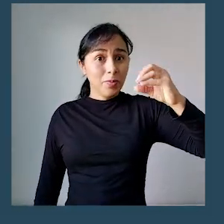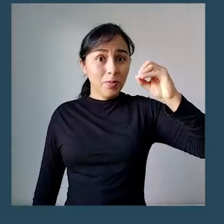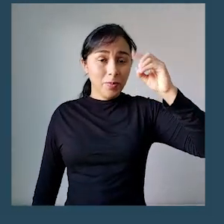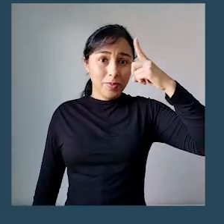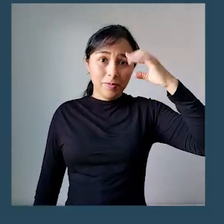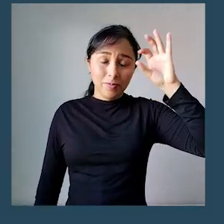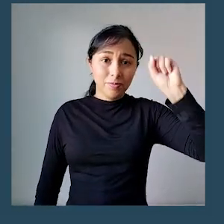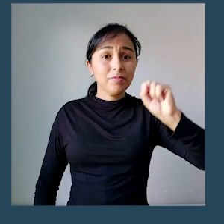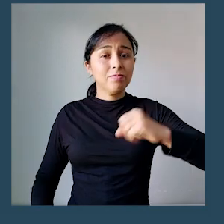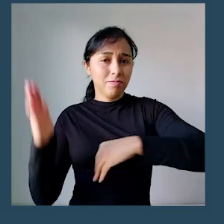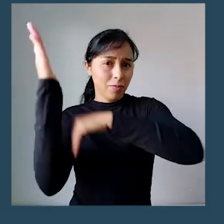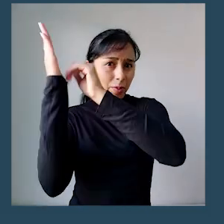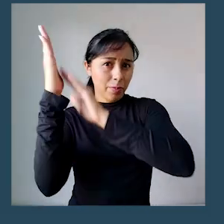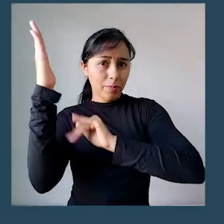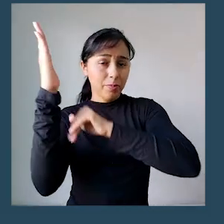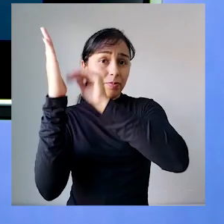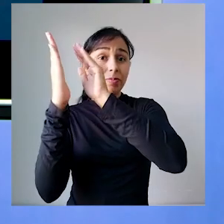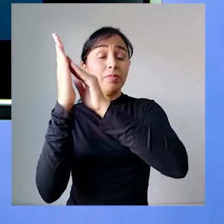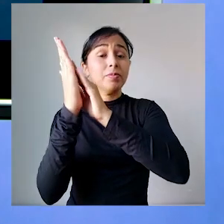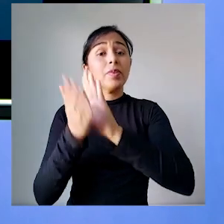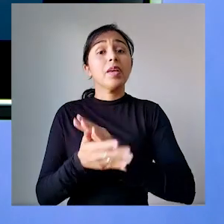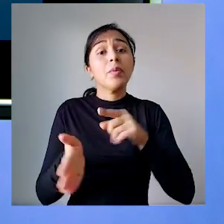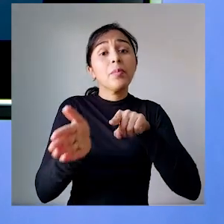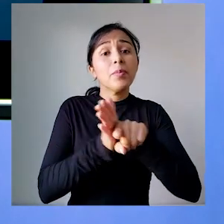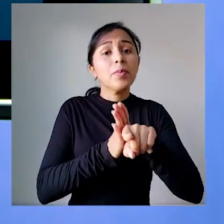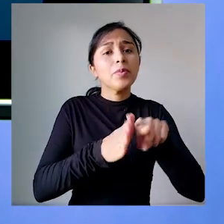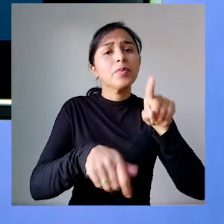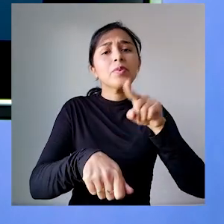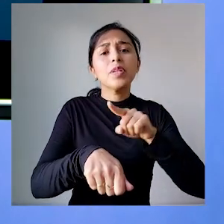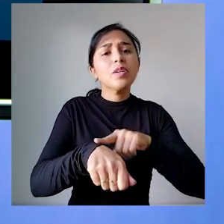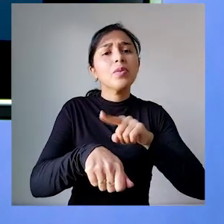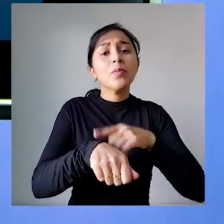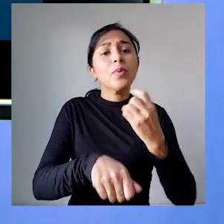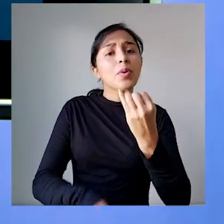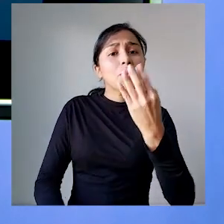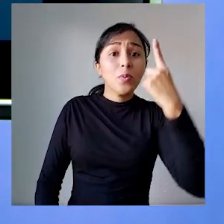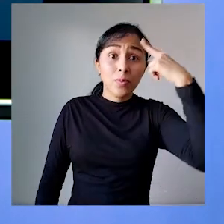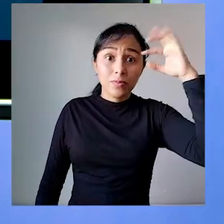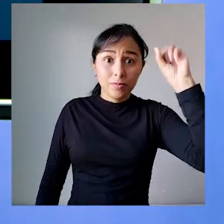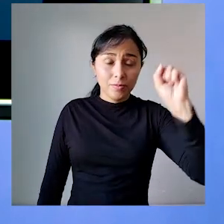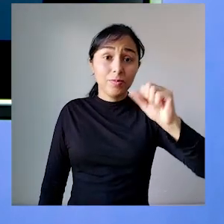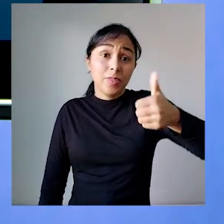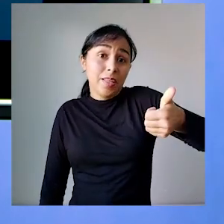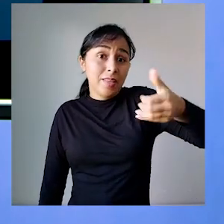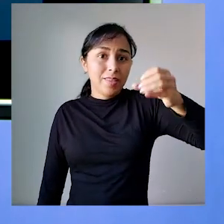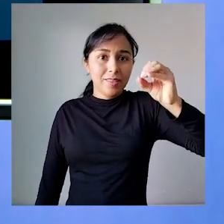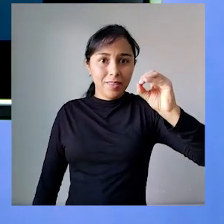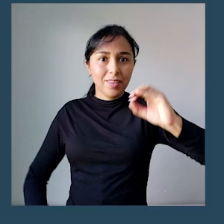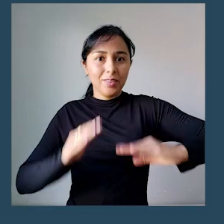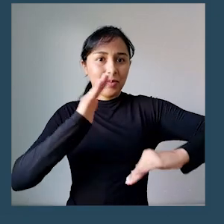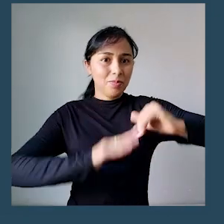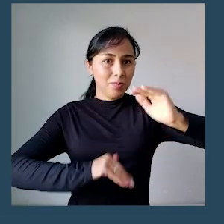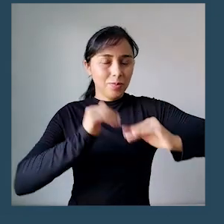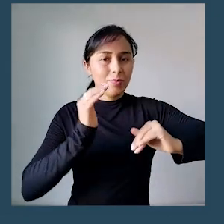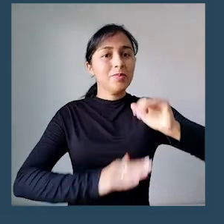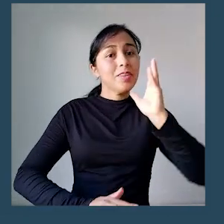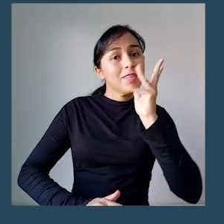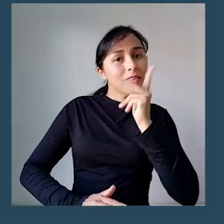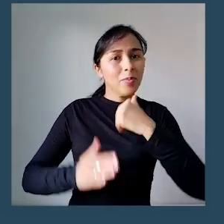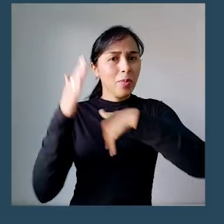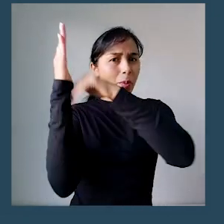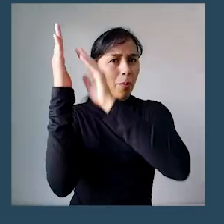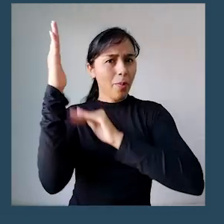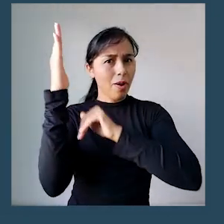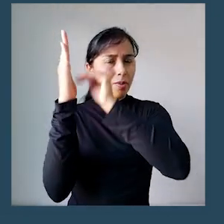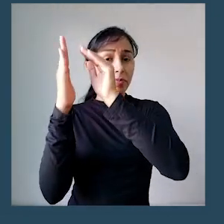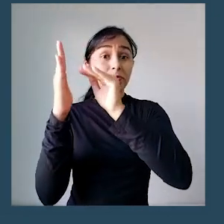pintores fazem o mesmo serviço? Vamos montar aqui uma tabela com o número de pintores e o tempo